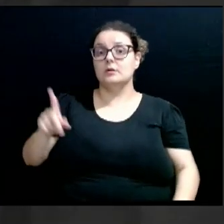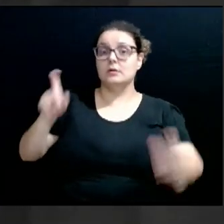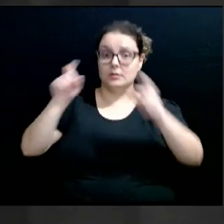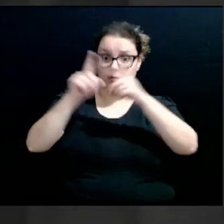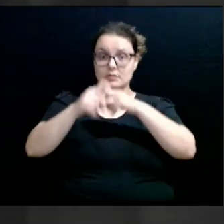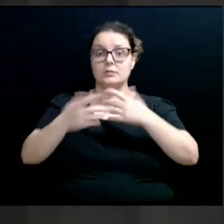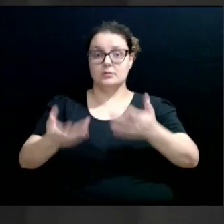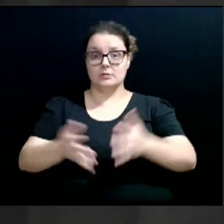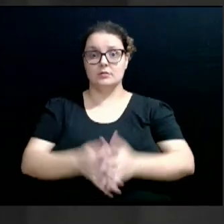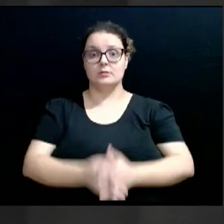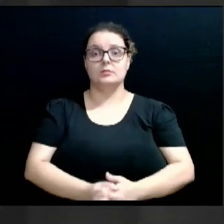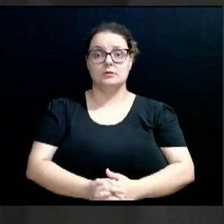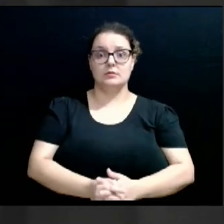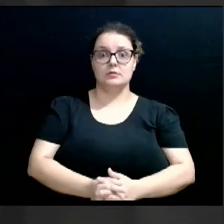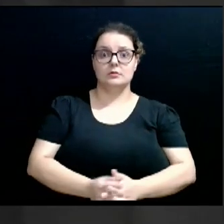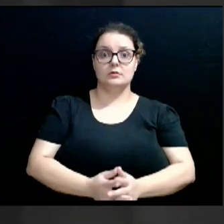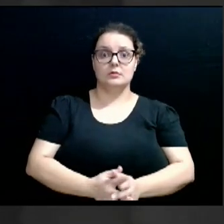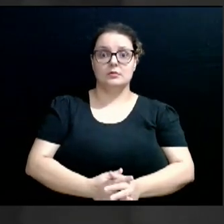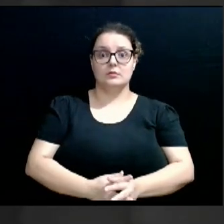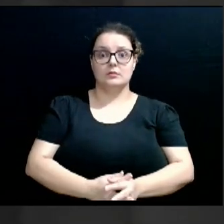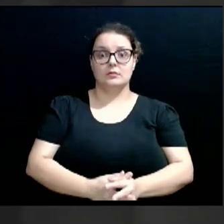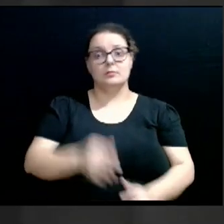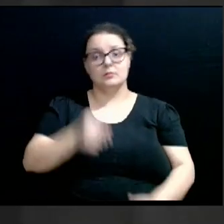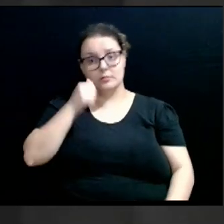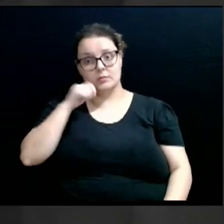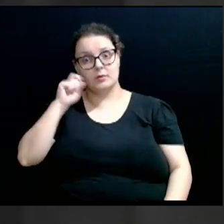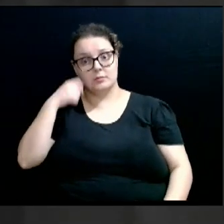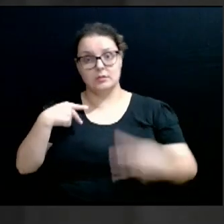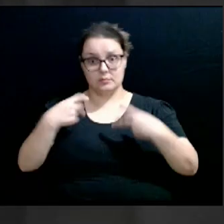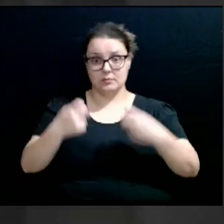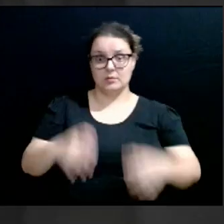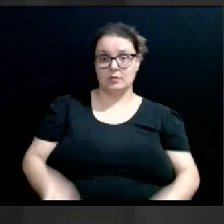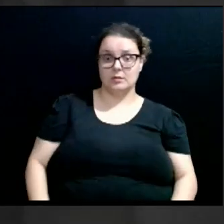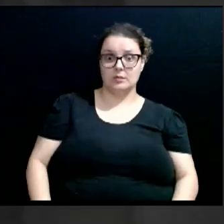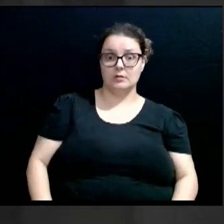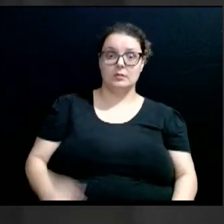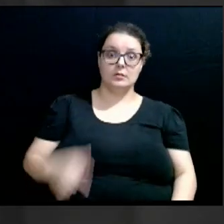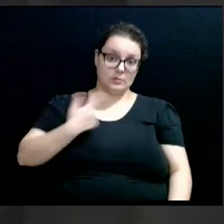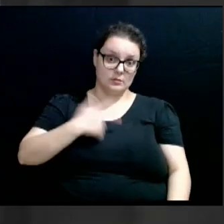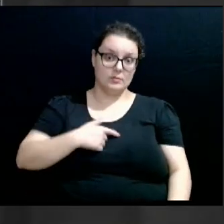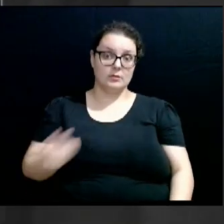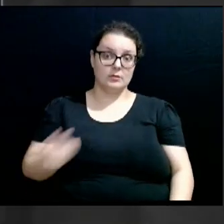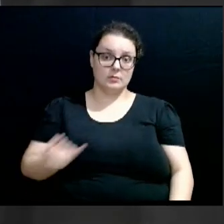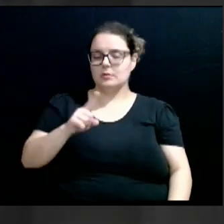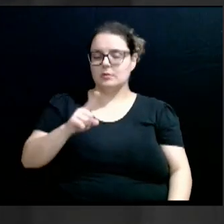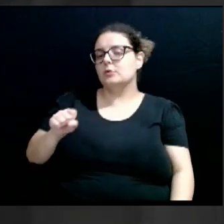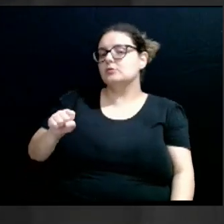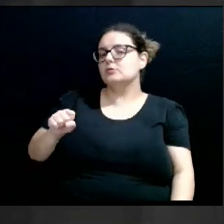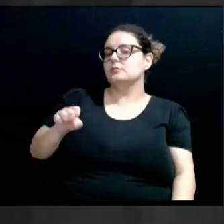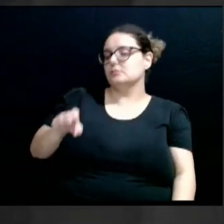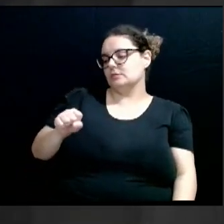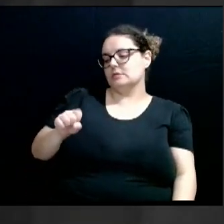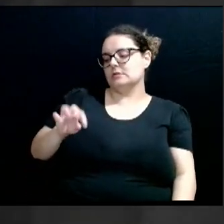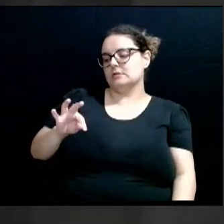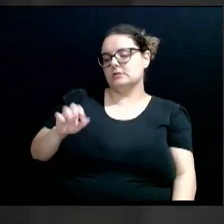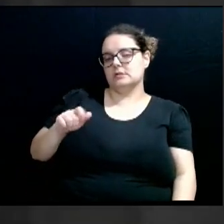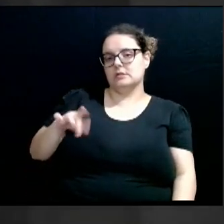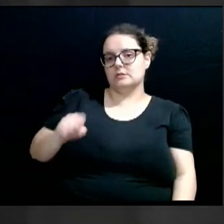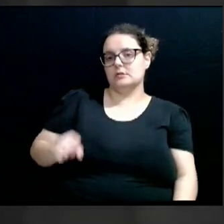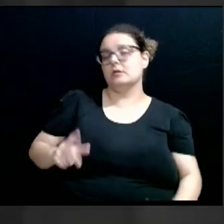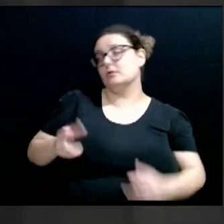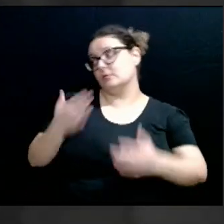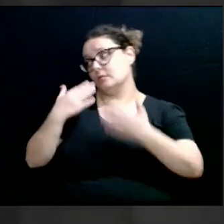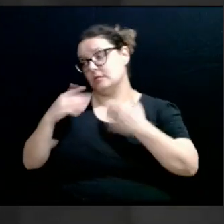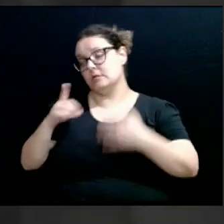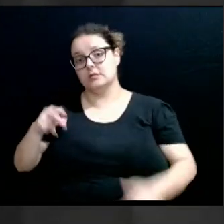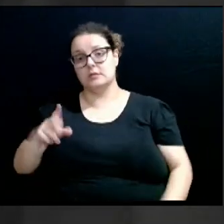para uma mulher negra ser reconhecida. Pra gente é muito importante isso, não pelo status, mas por aquilo que eu falei pra Danda, né? É por aquilo que você pode fazer